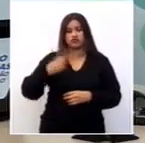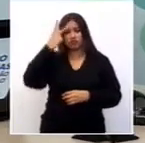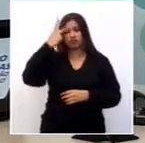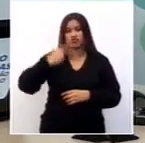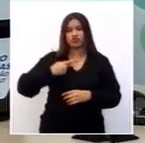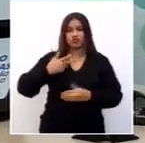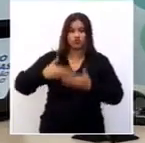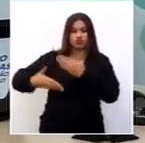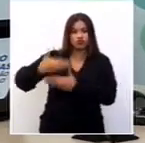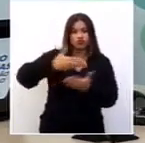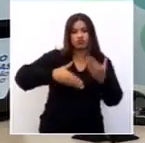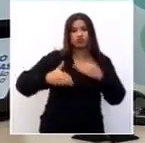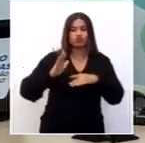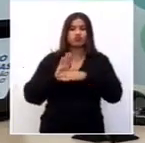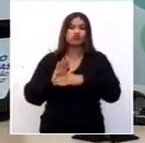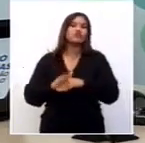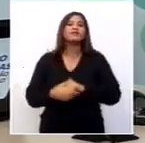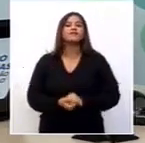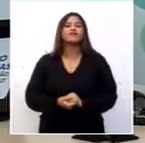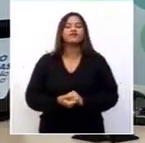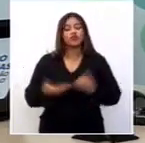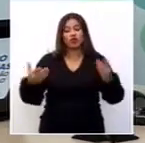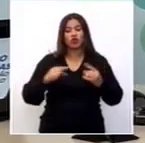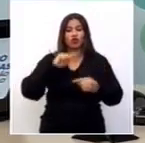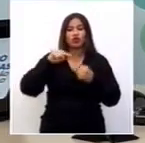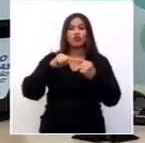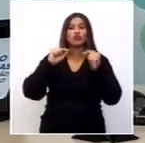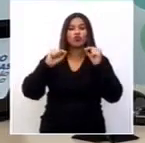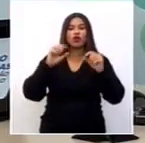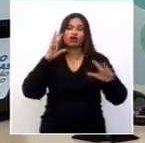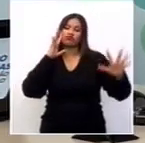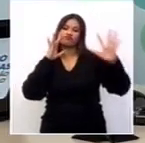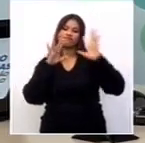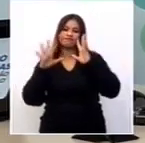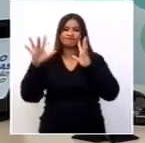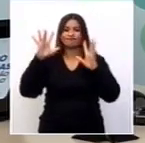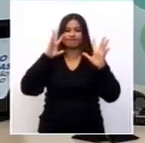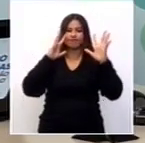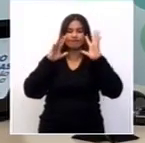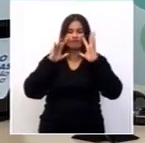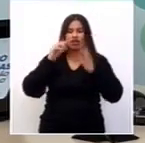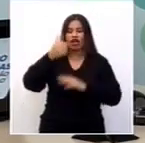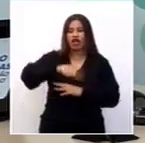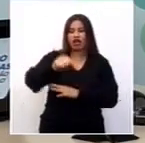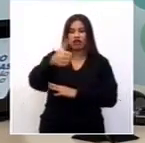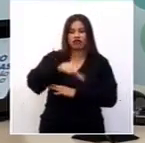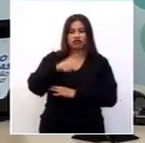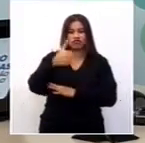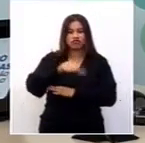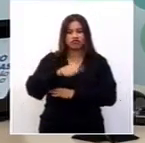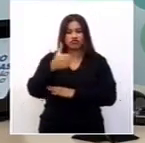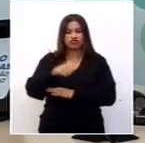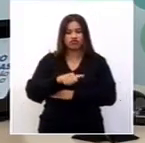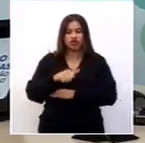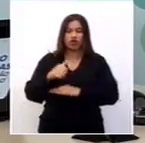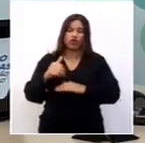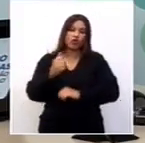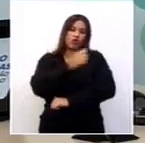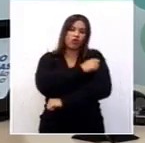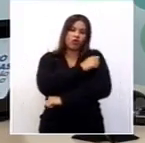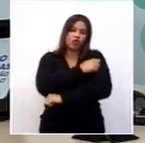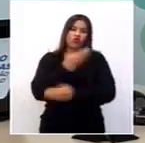Diante disso, o objetivo nosso hoje será refletir sobre as possibilidades de avaliação das habilidades desenvolvidas